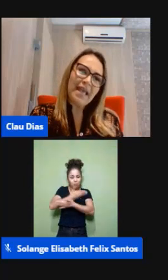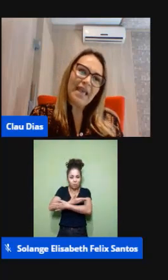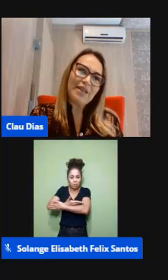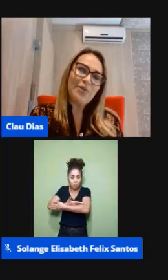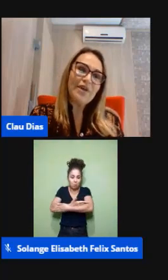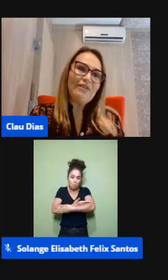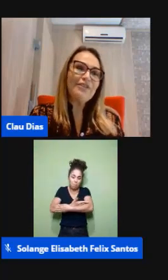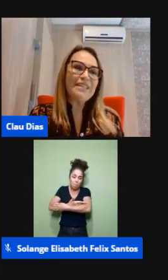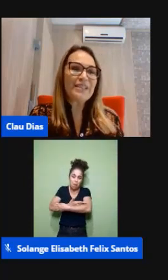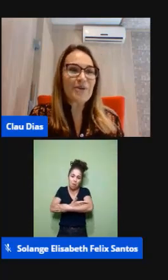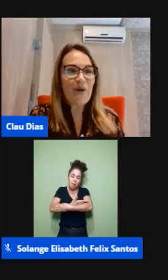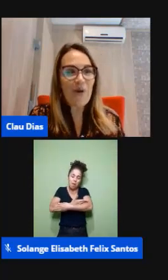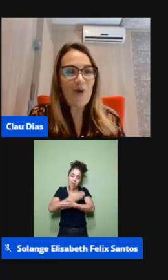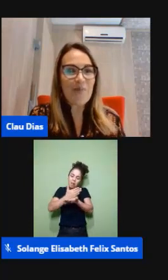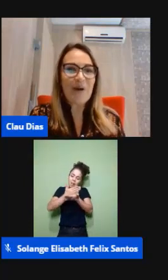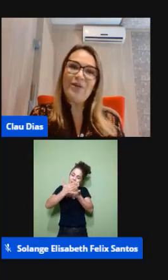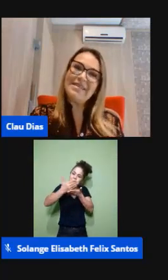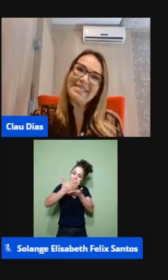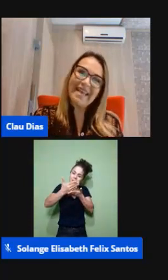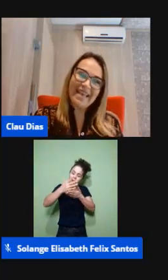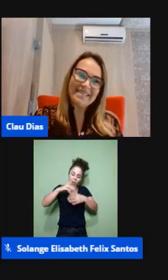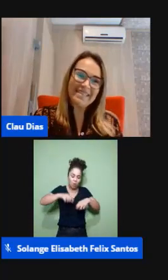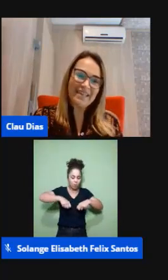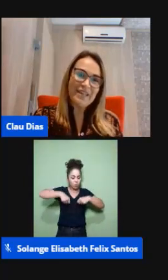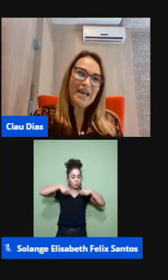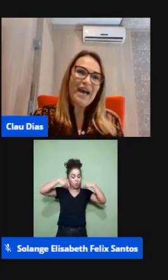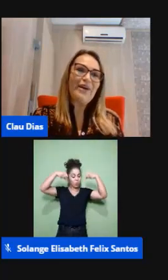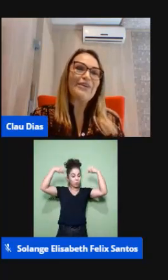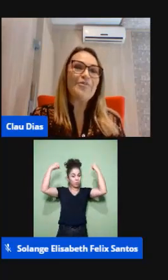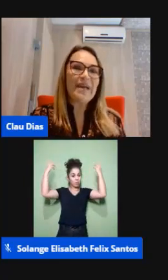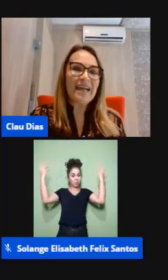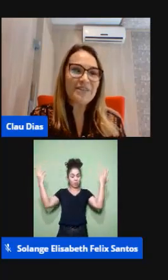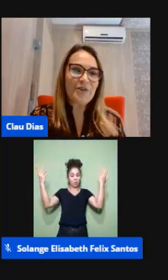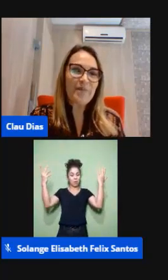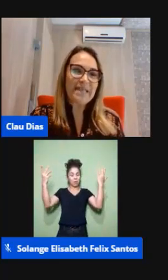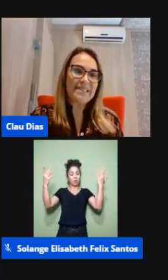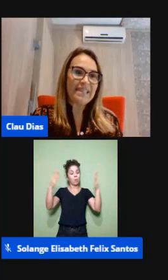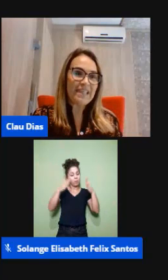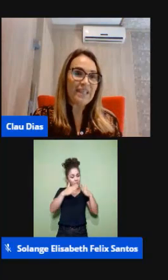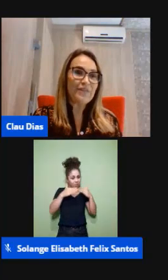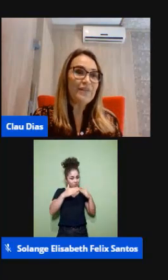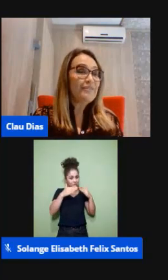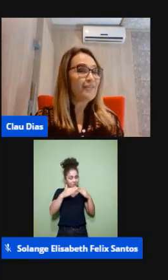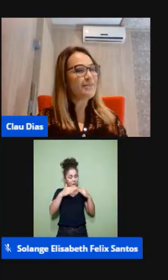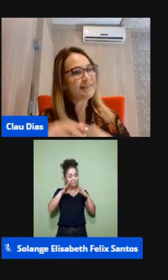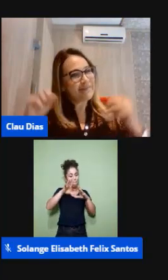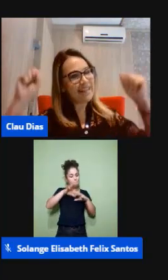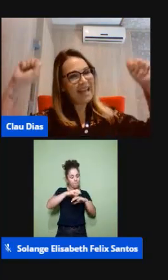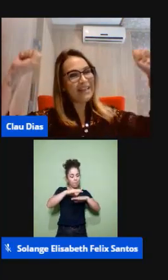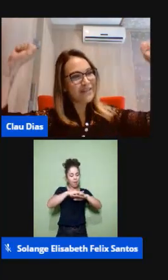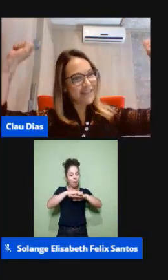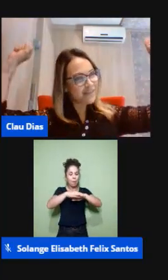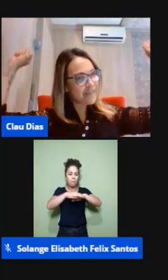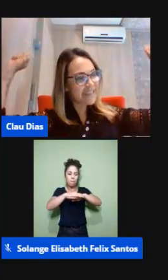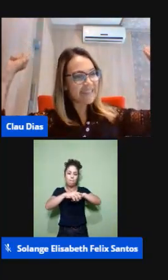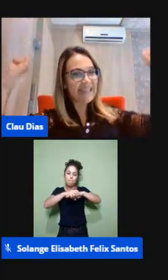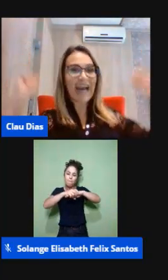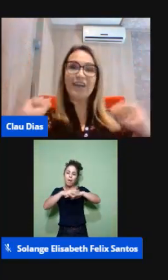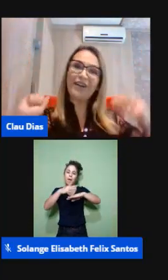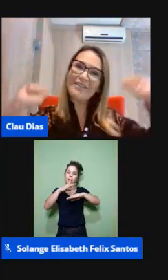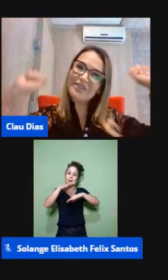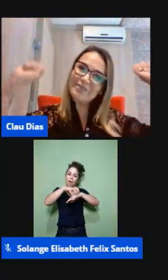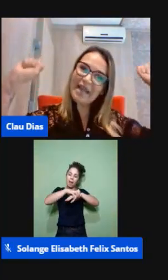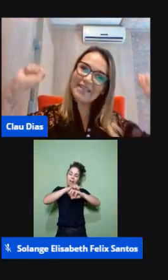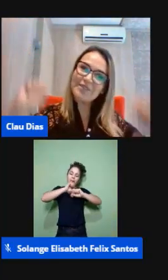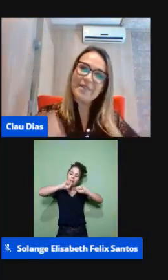desde pequeno, vou tirar sua roupa, com licença, agora eu vou pegar no seu pezinho, vamos, né, nos